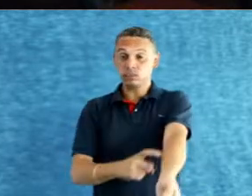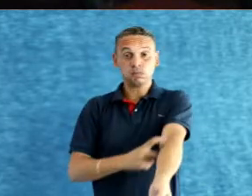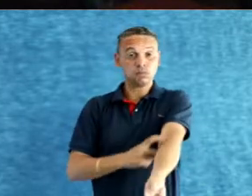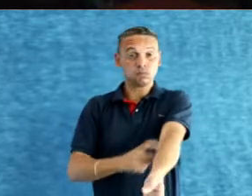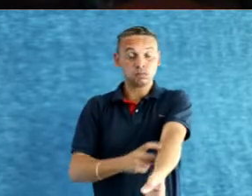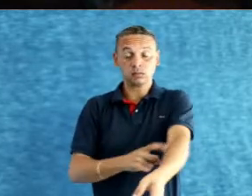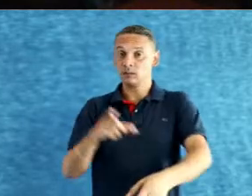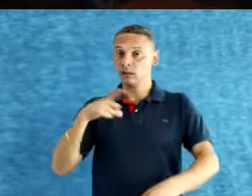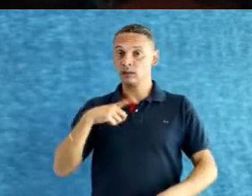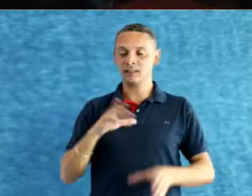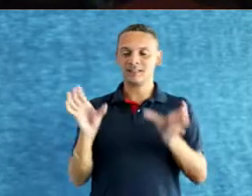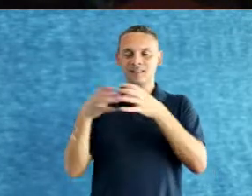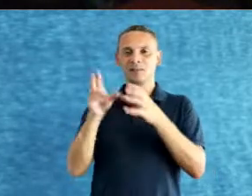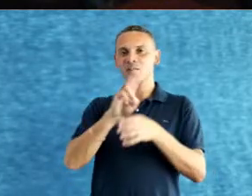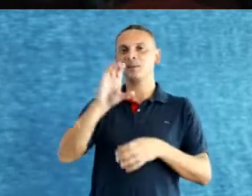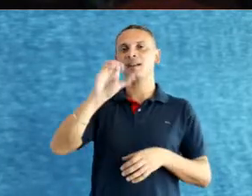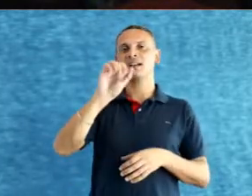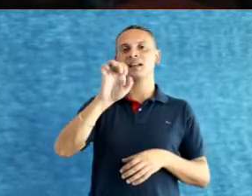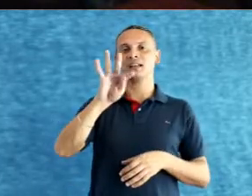das mulheres,